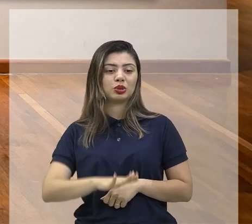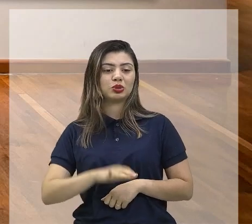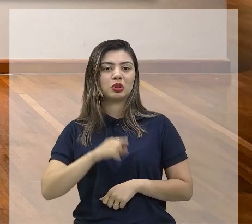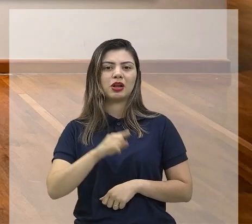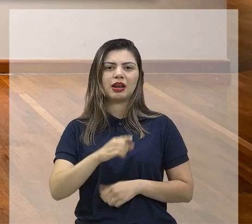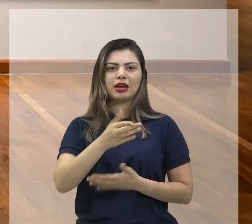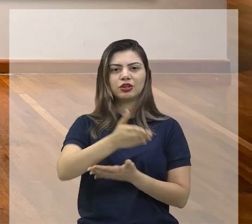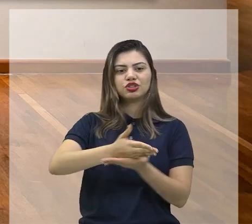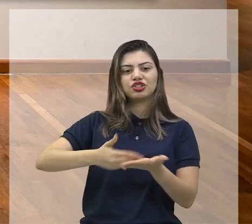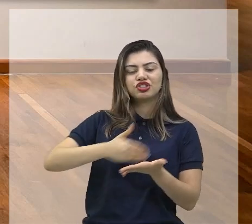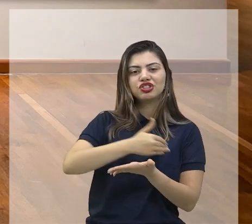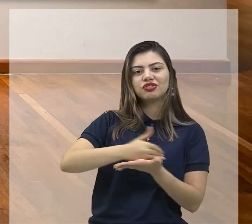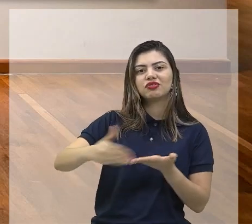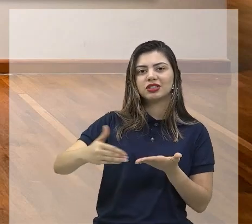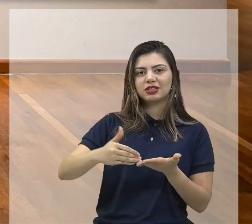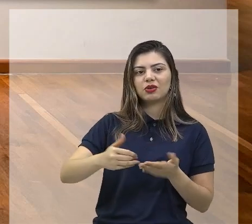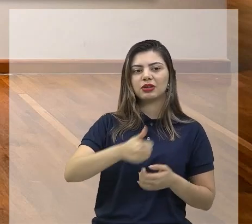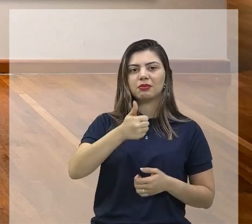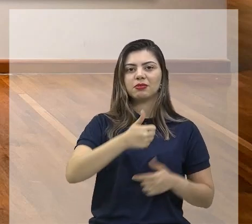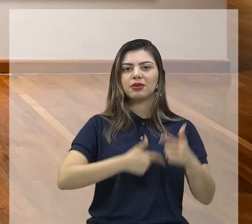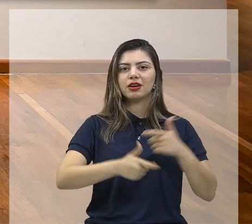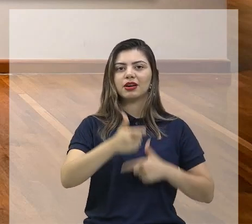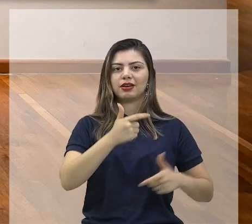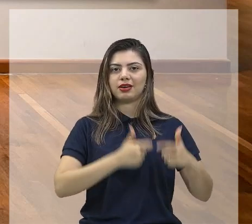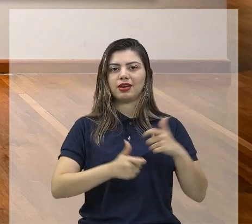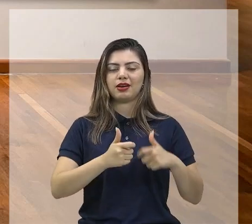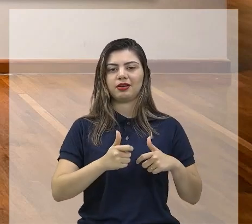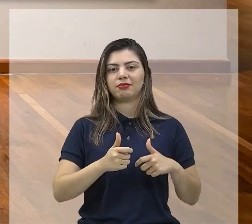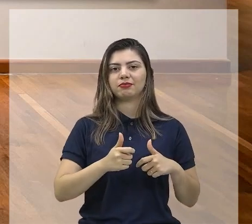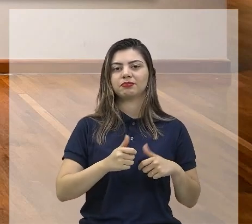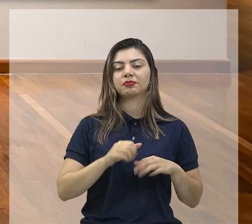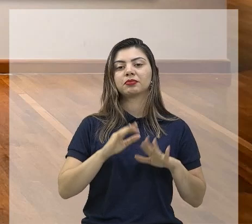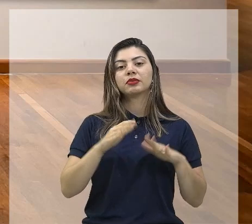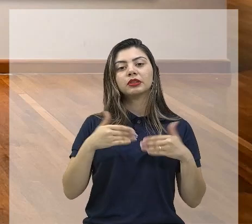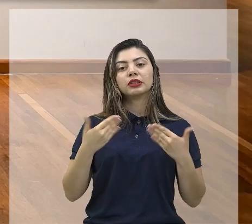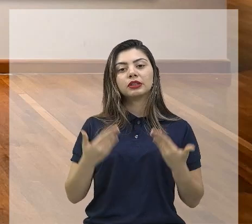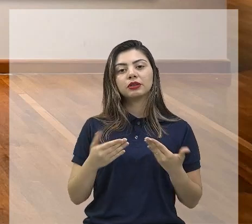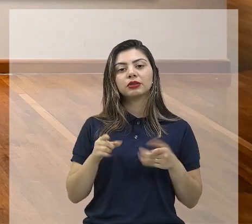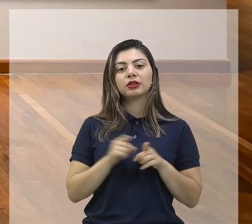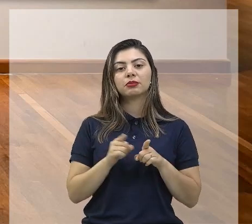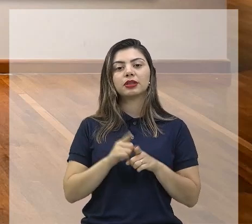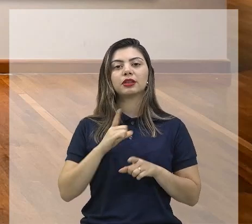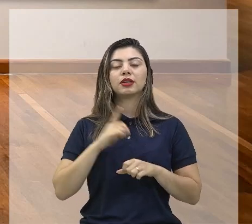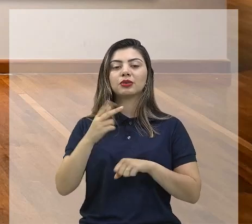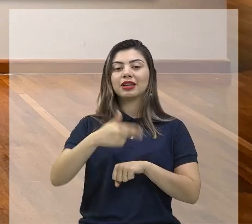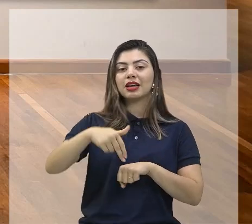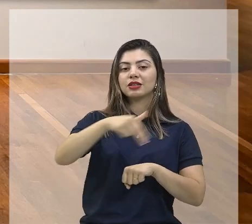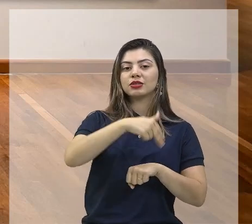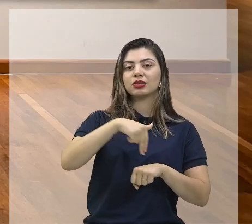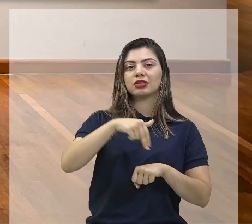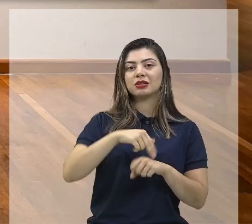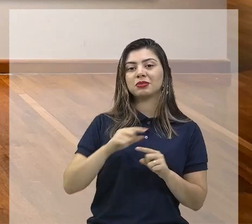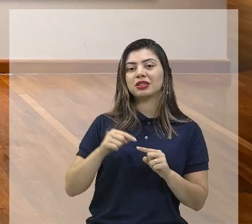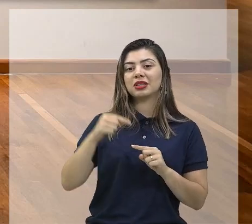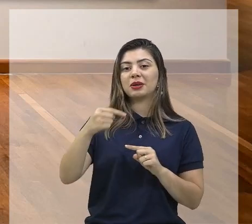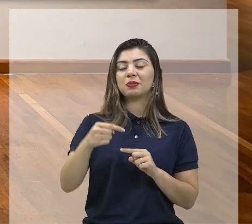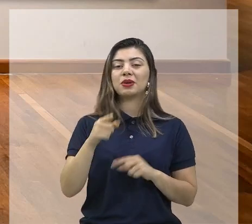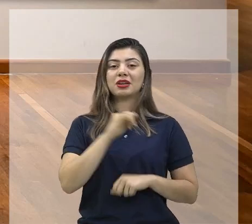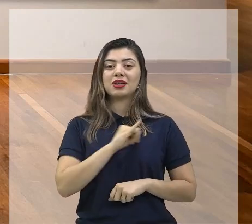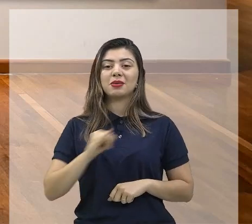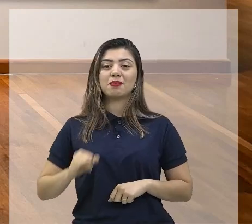a Primeira Guerra Balcânica. E temos então ali o nacionalismo exacerbado após o declínio do